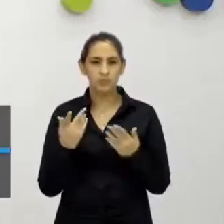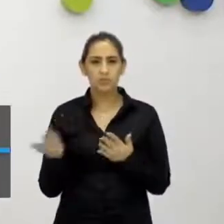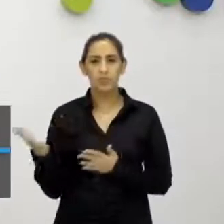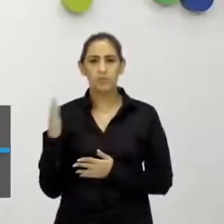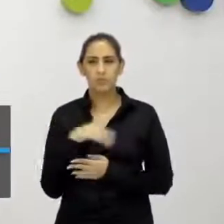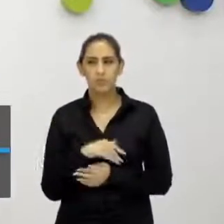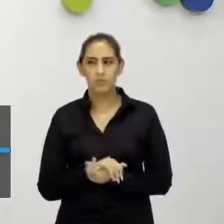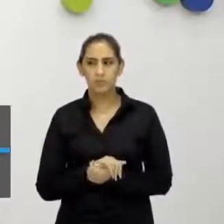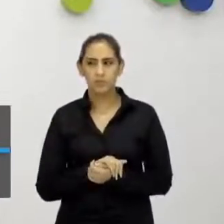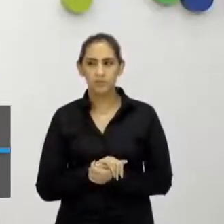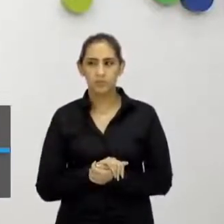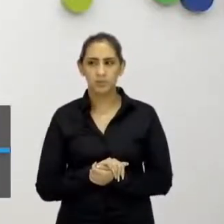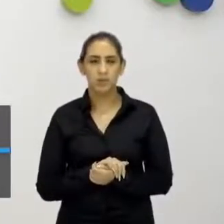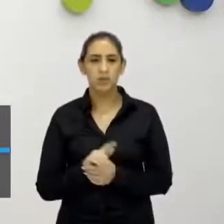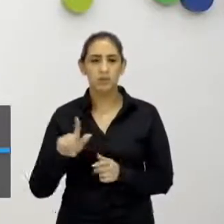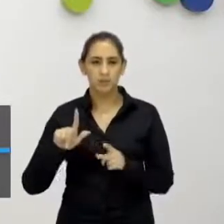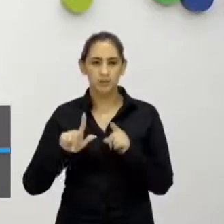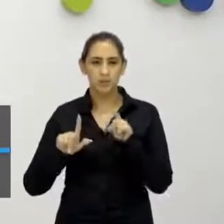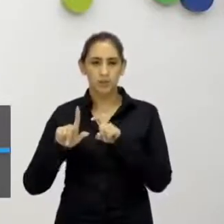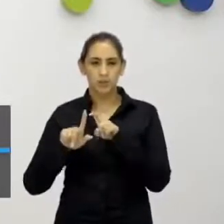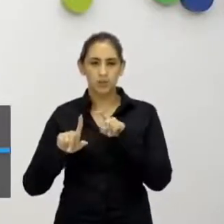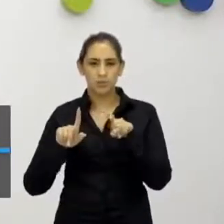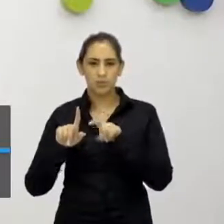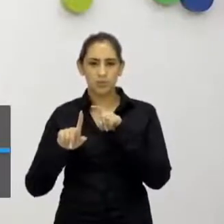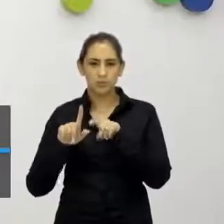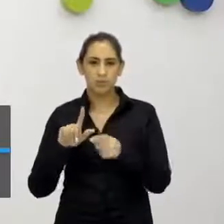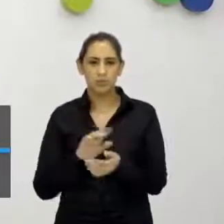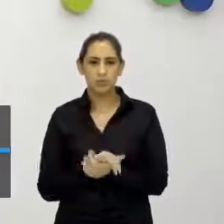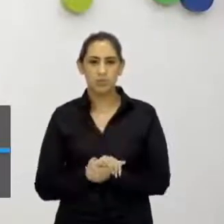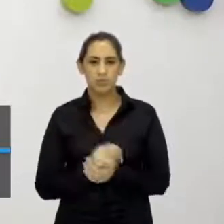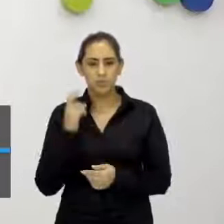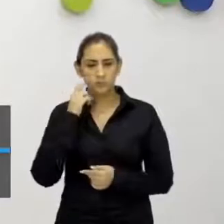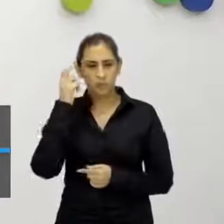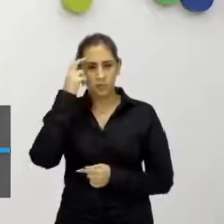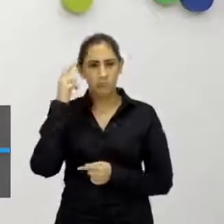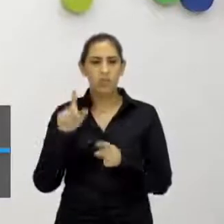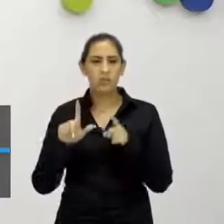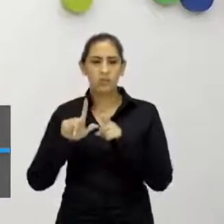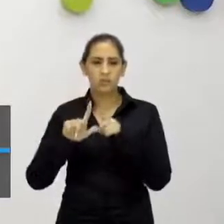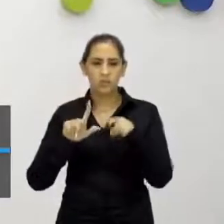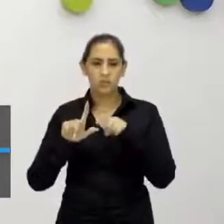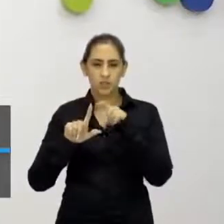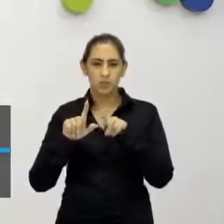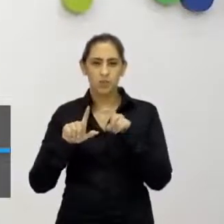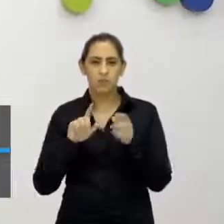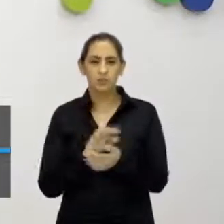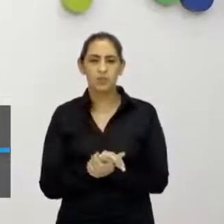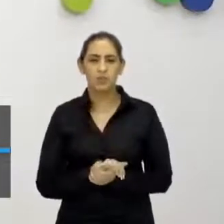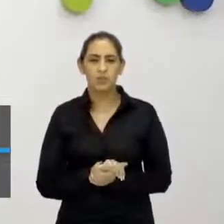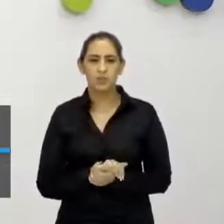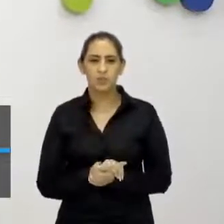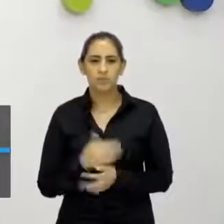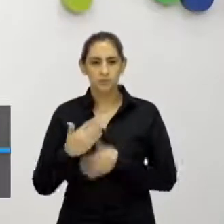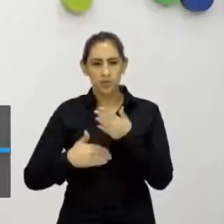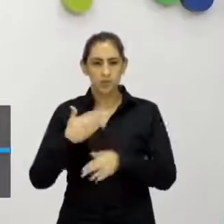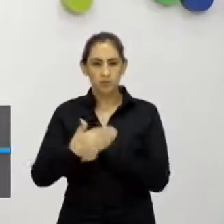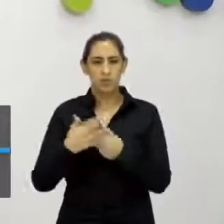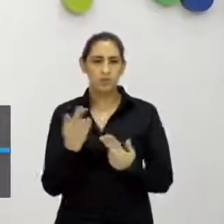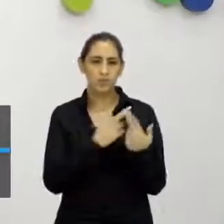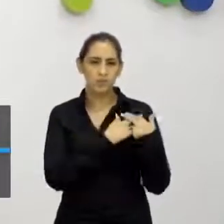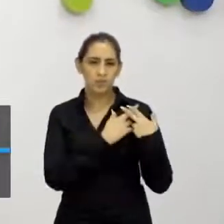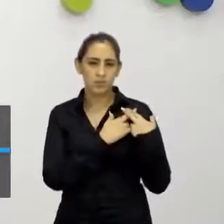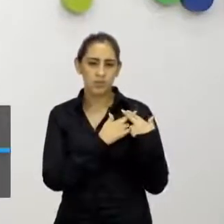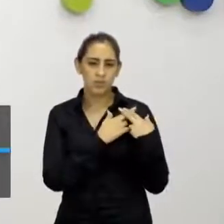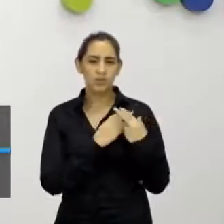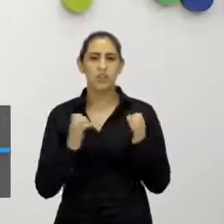uma outra pergunta, outras perguntas, outros questionamentos que envolvem responsabilidade,